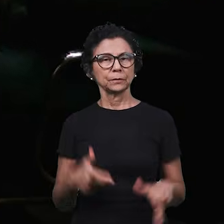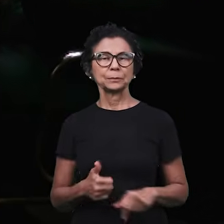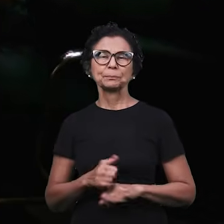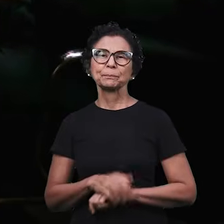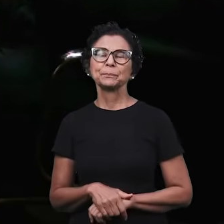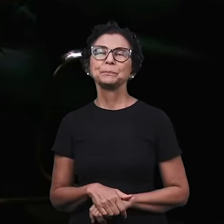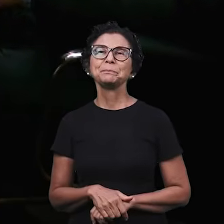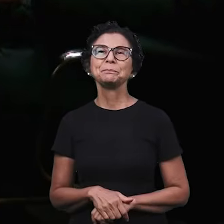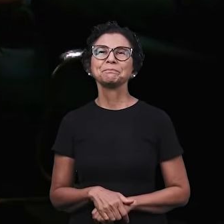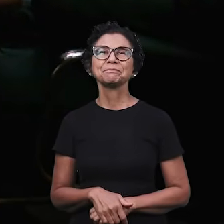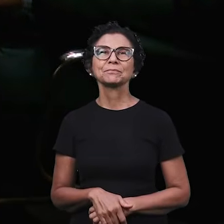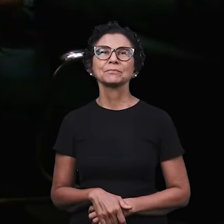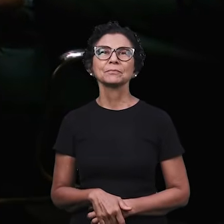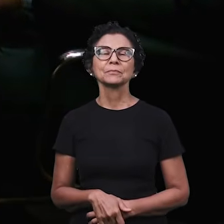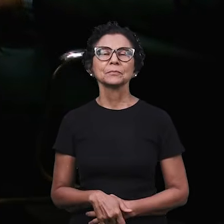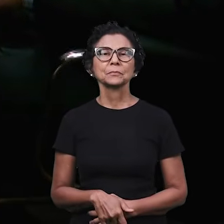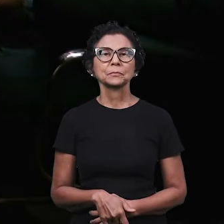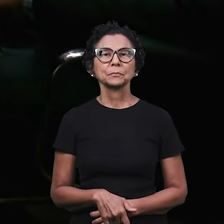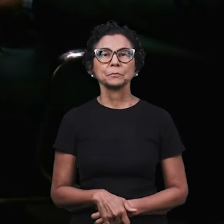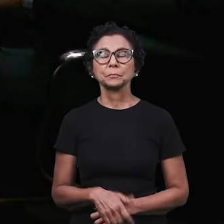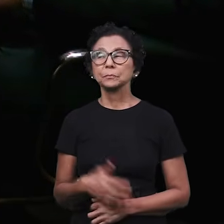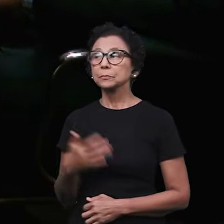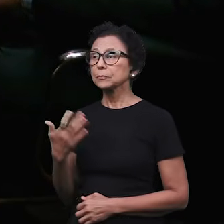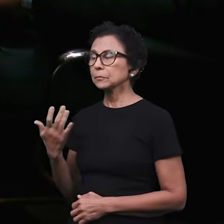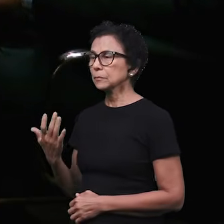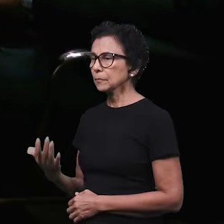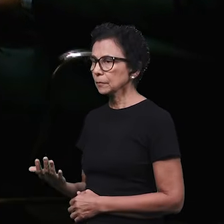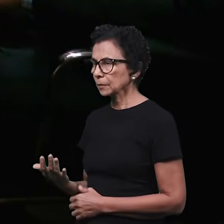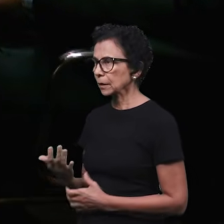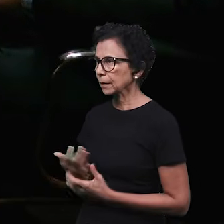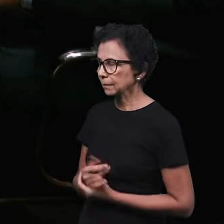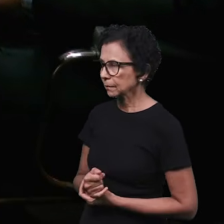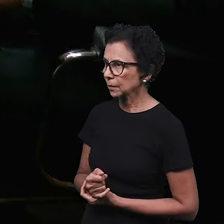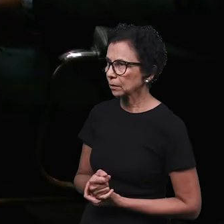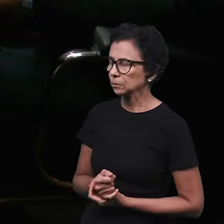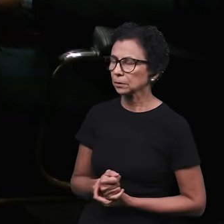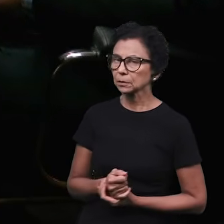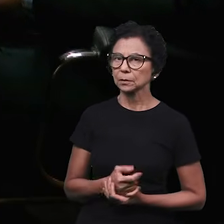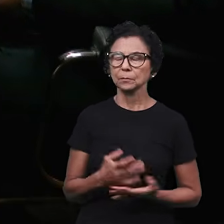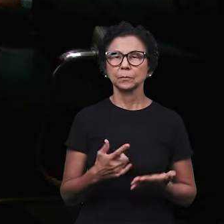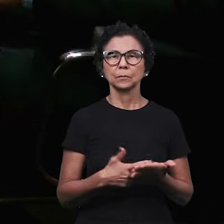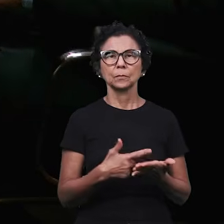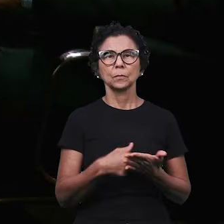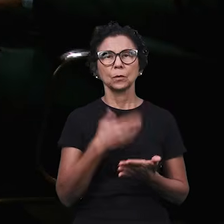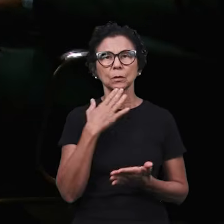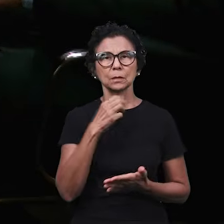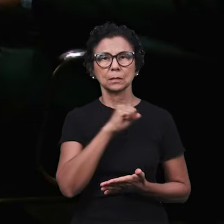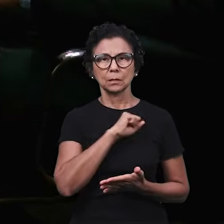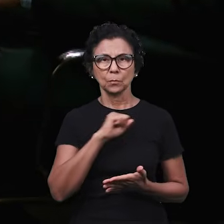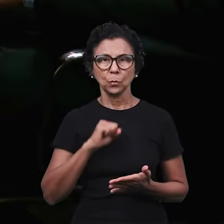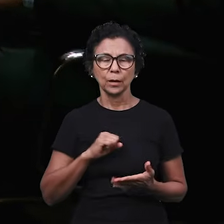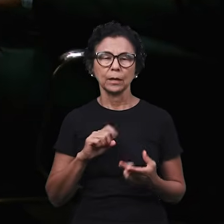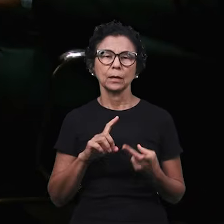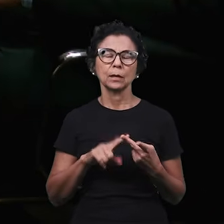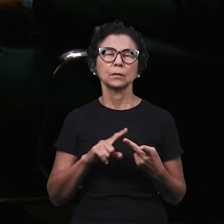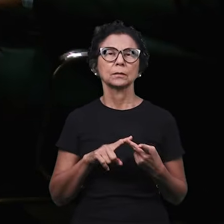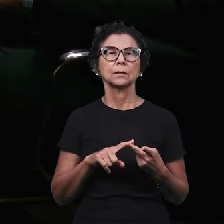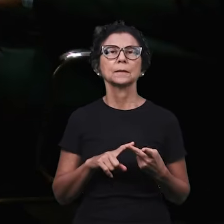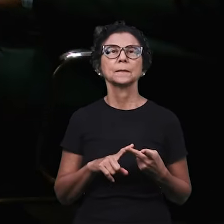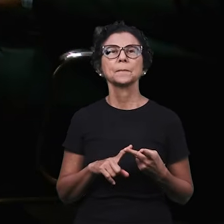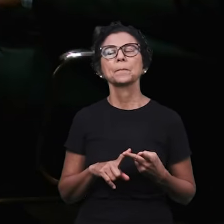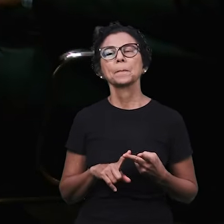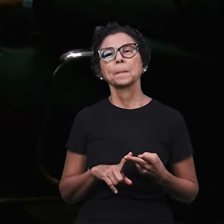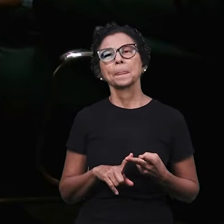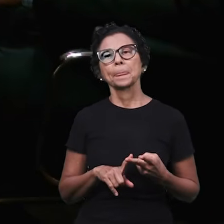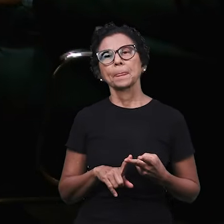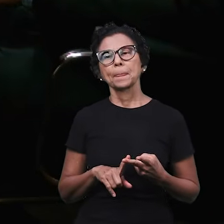Pastor Fernando, nós vemos aqui, existem outros exemplos também. Samuel era um nazireu, né? Isso. João Batista era nazireu. Batista. E nós vemos